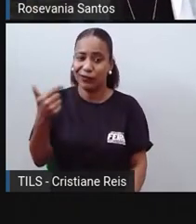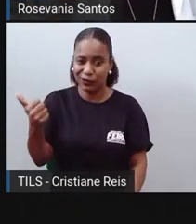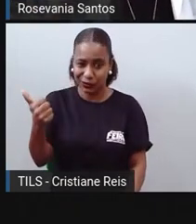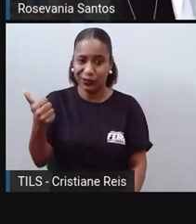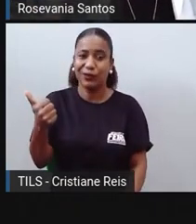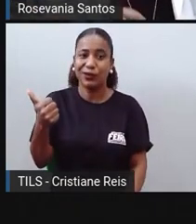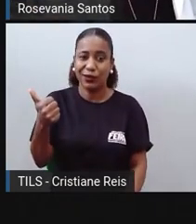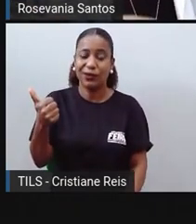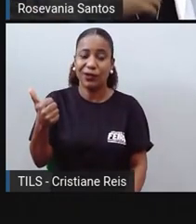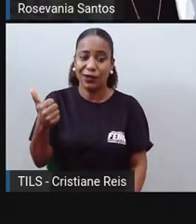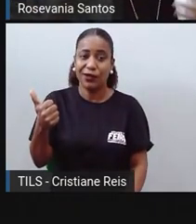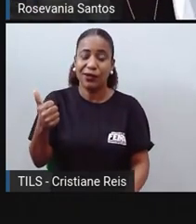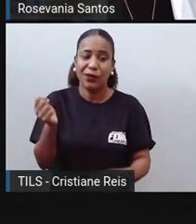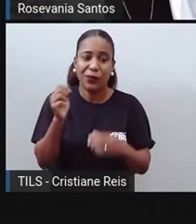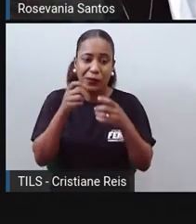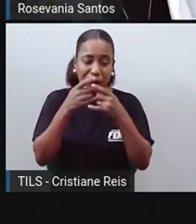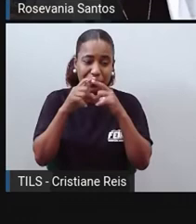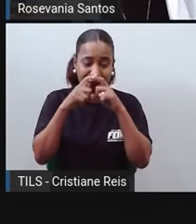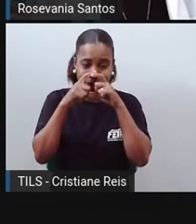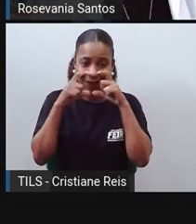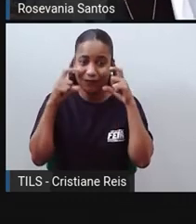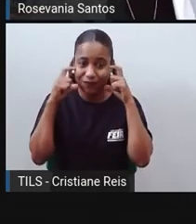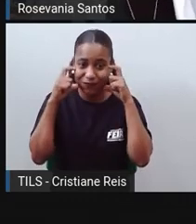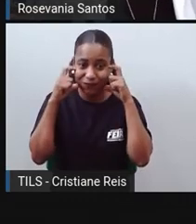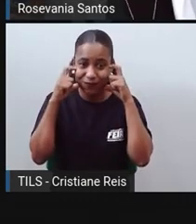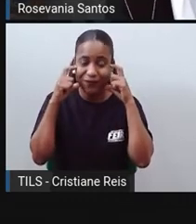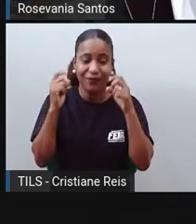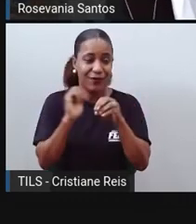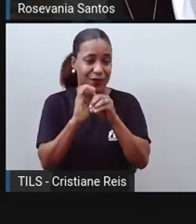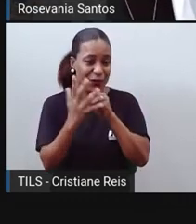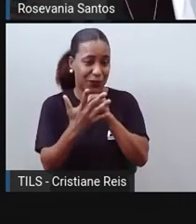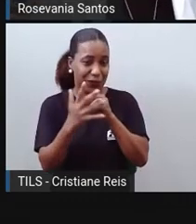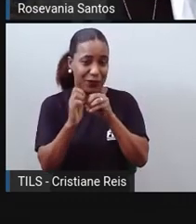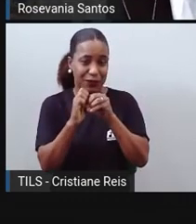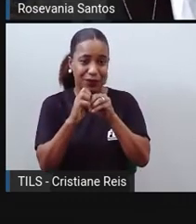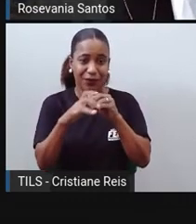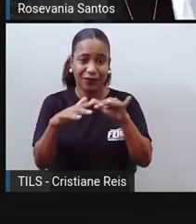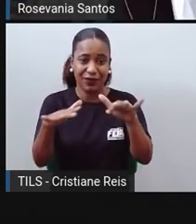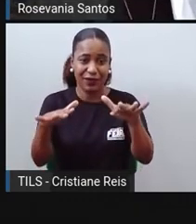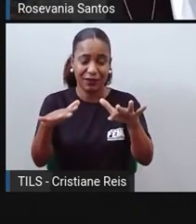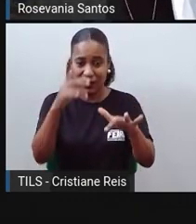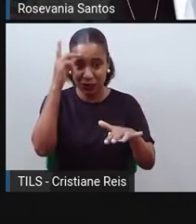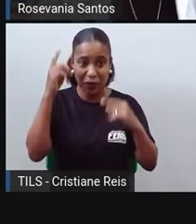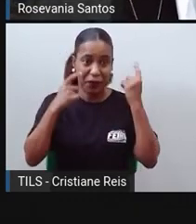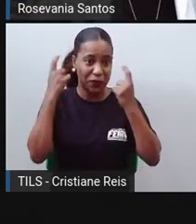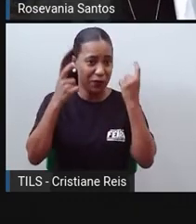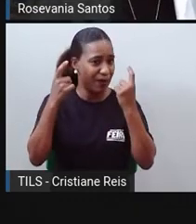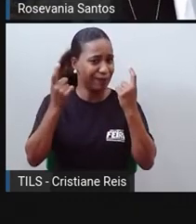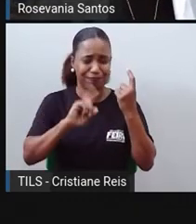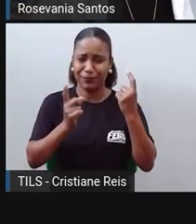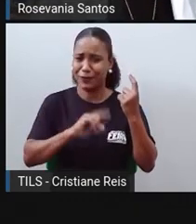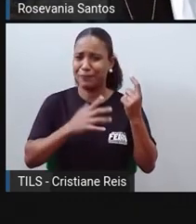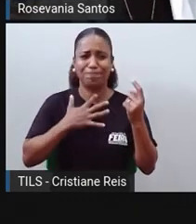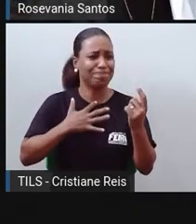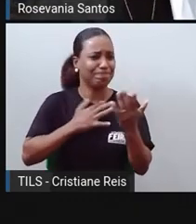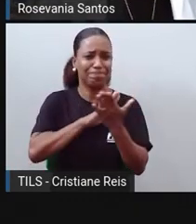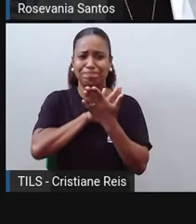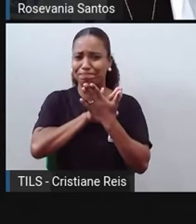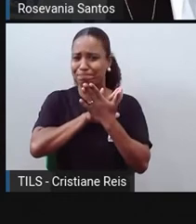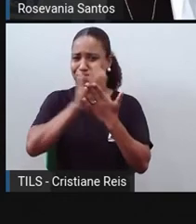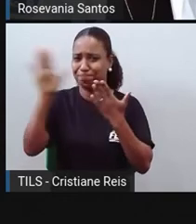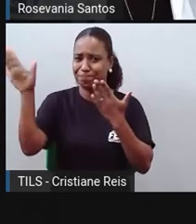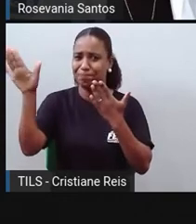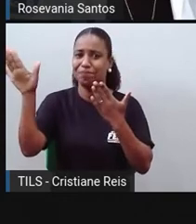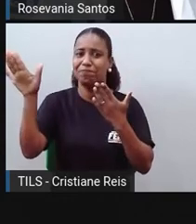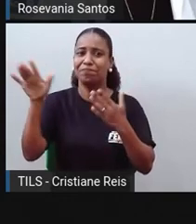tão insignificante comparado com todos os outros problemas que a vontade de ir embora foi tão grande que eles, né, acabaram